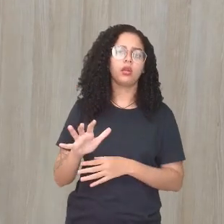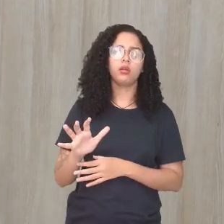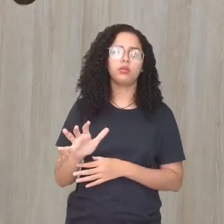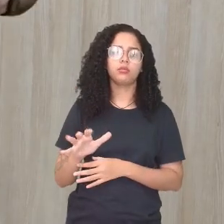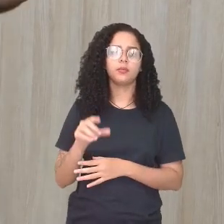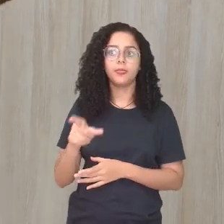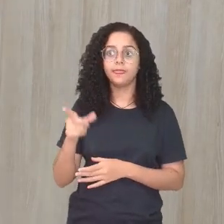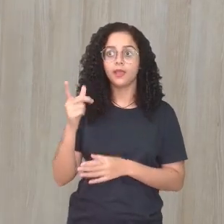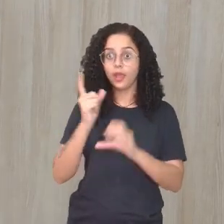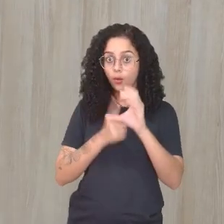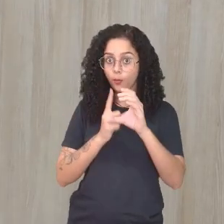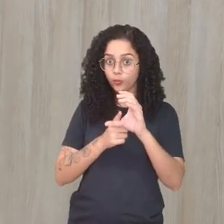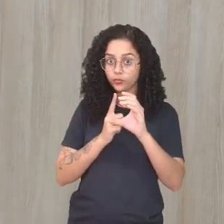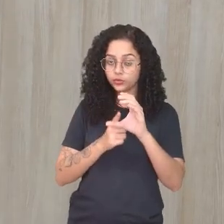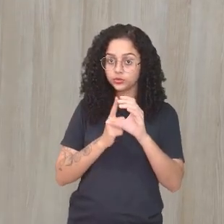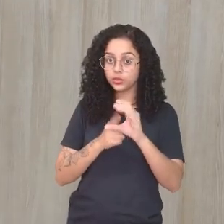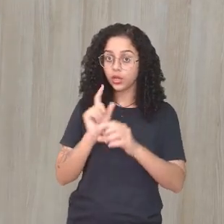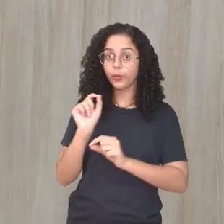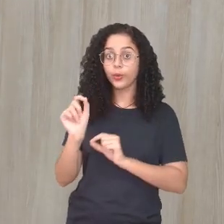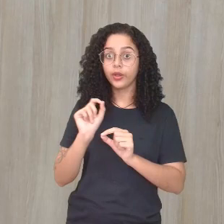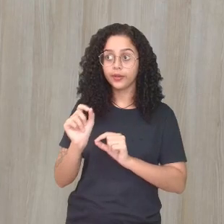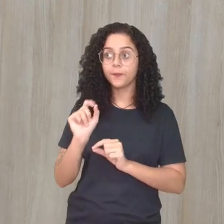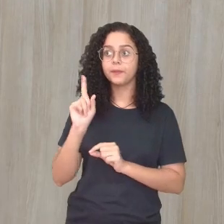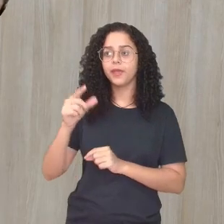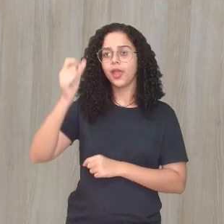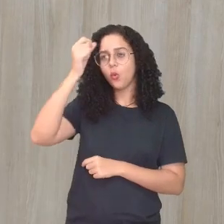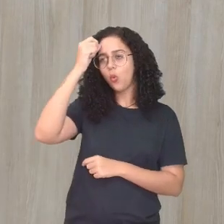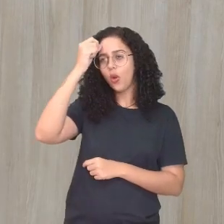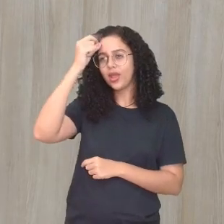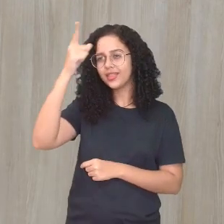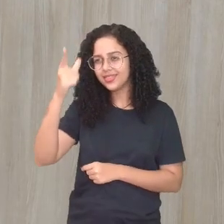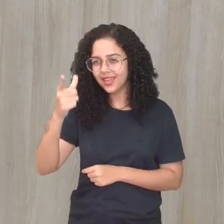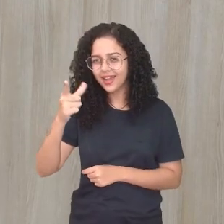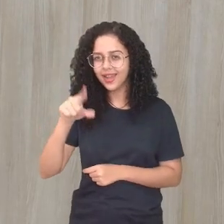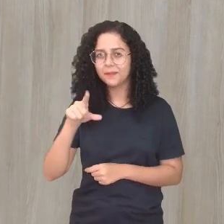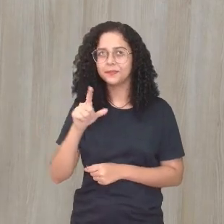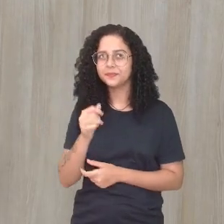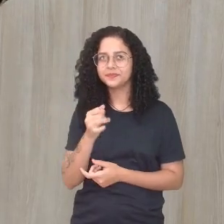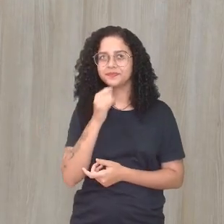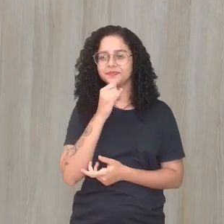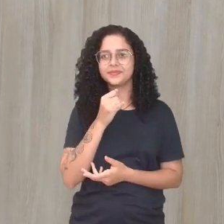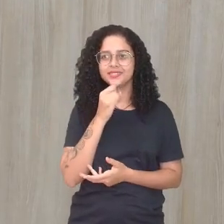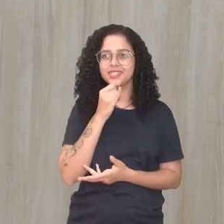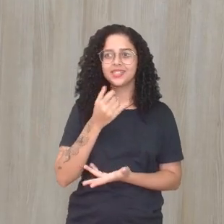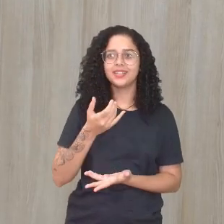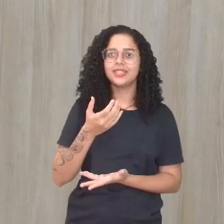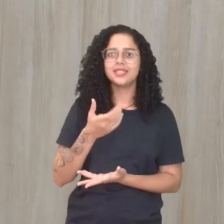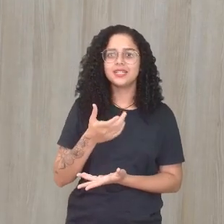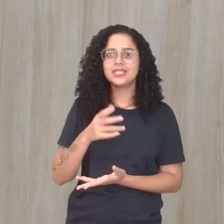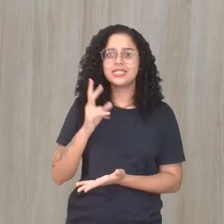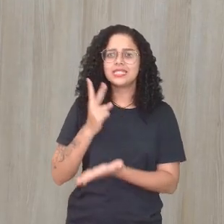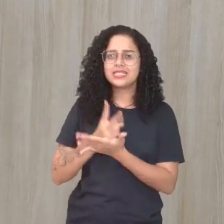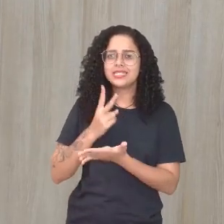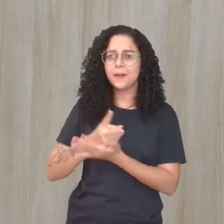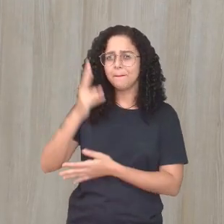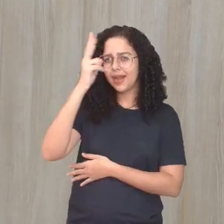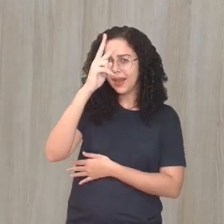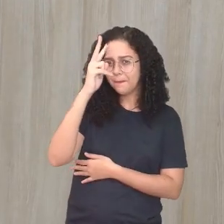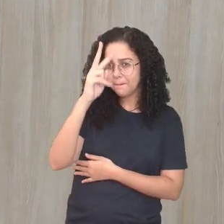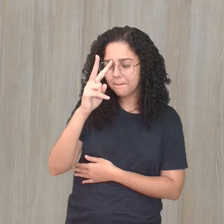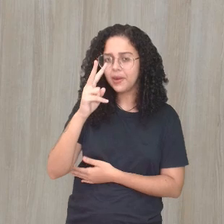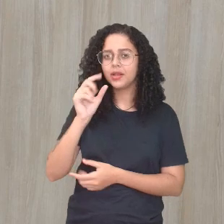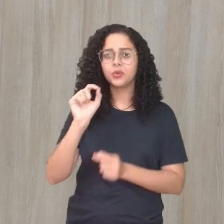ele geralmente é uma ideia que é resgatada todas as vezes que